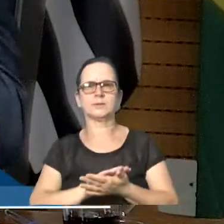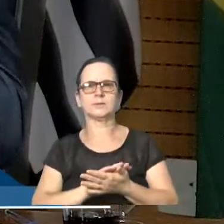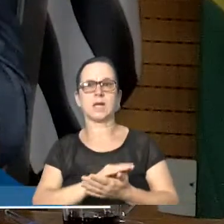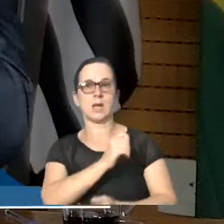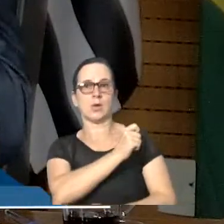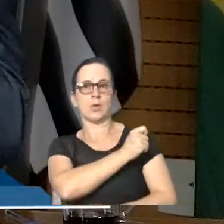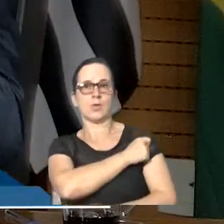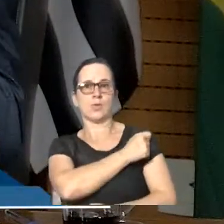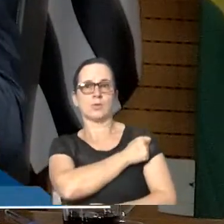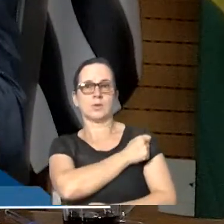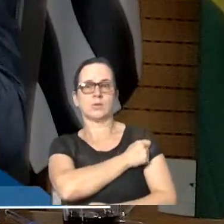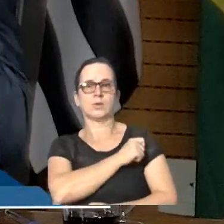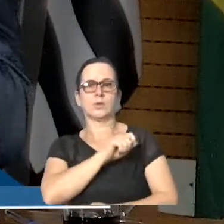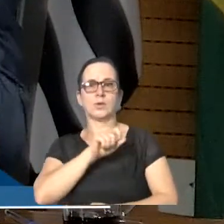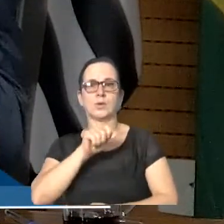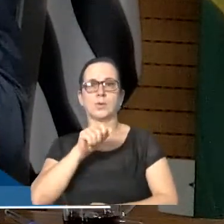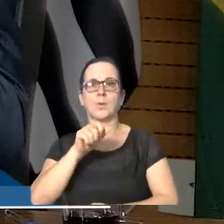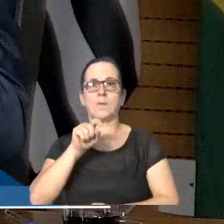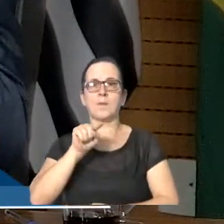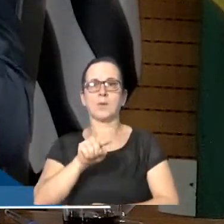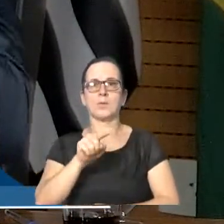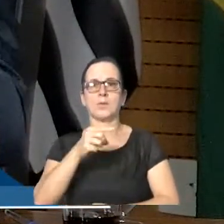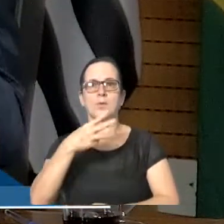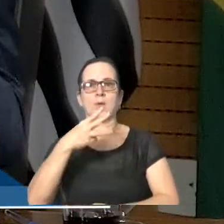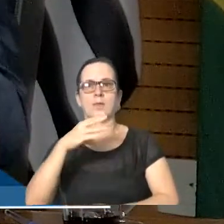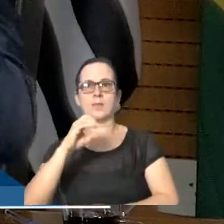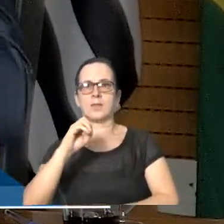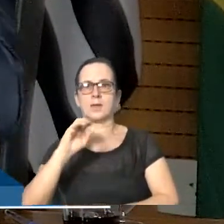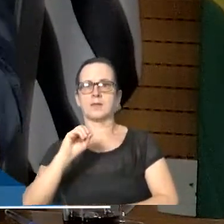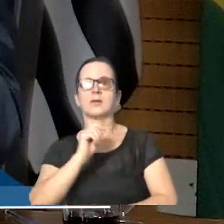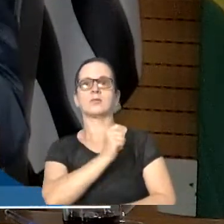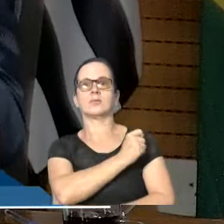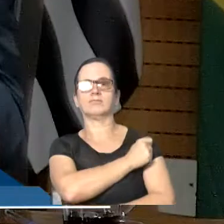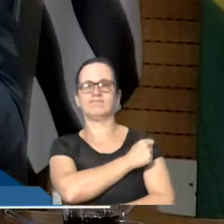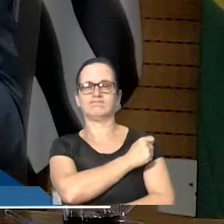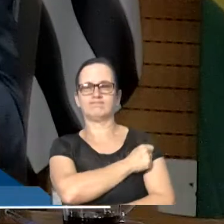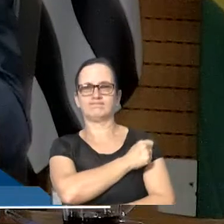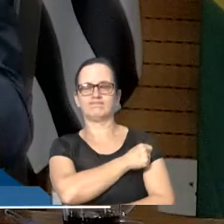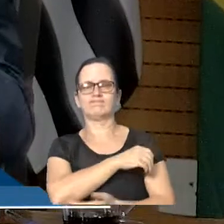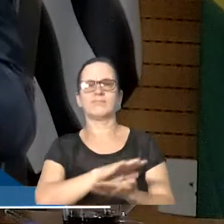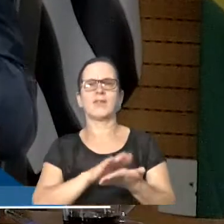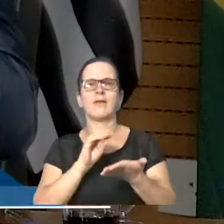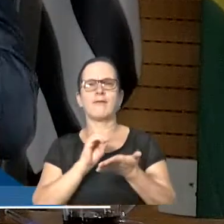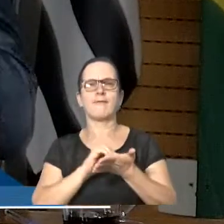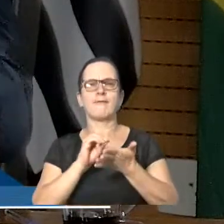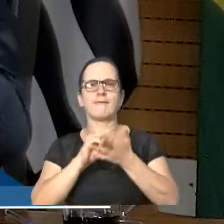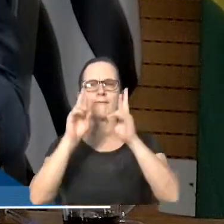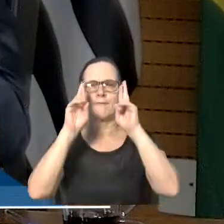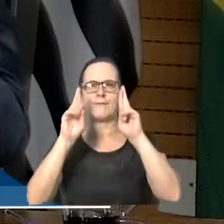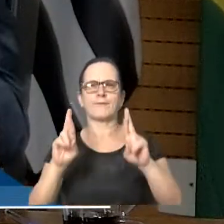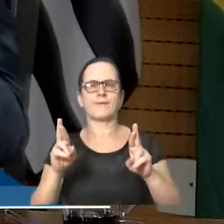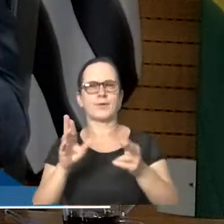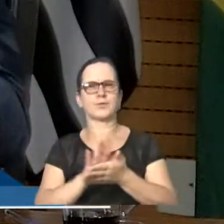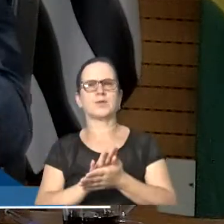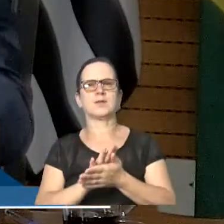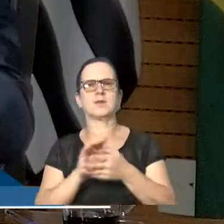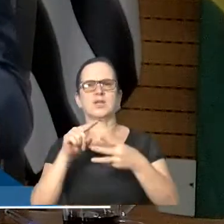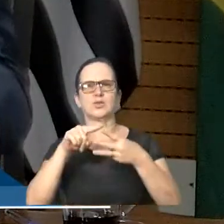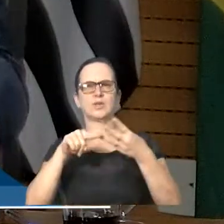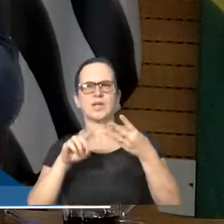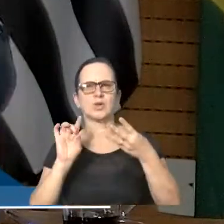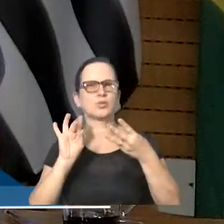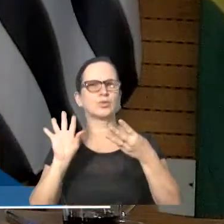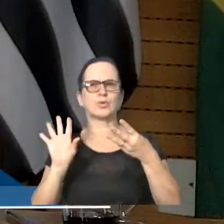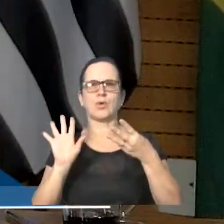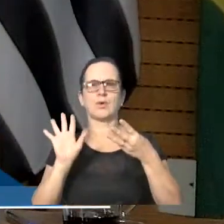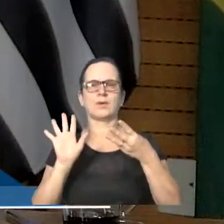É um desrespeito com a mulher de Cubatão, com as mulheres de Cubatão, é um desrespeito com a sociedade. E